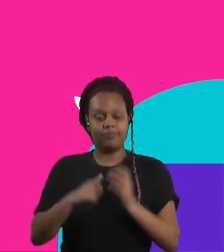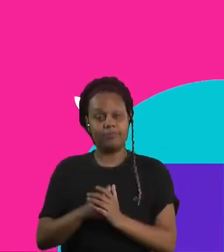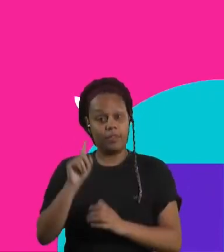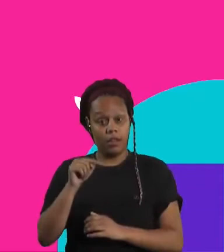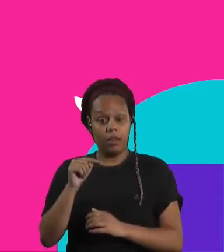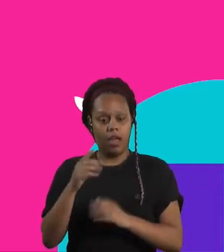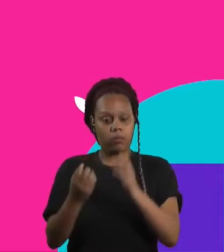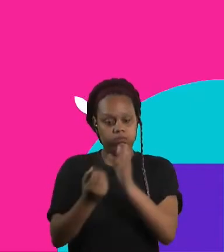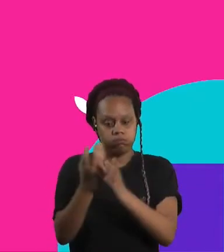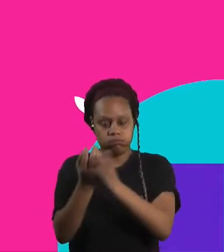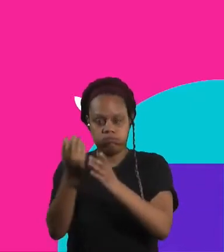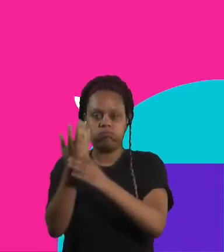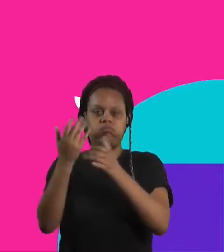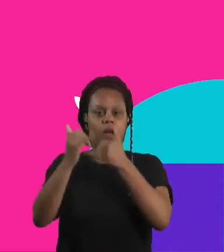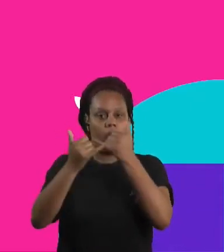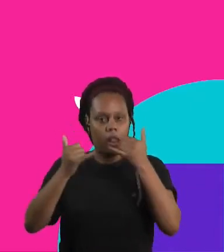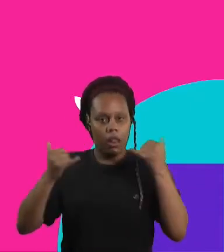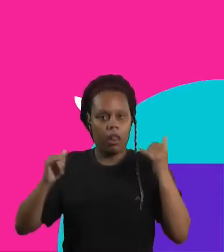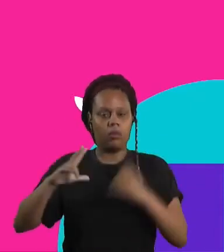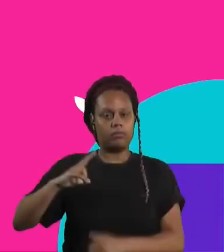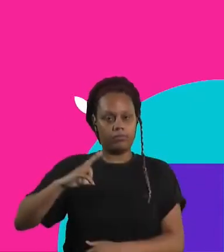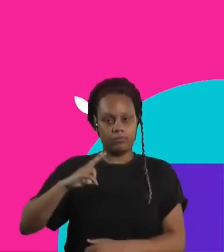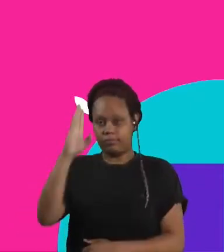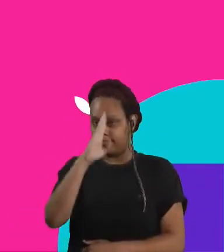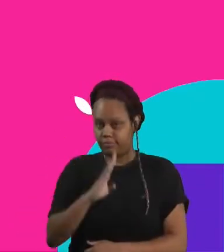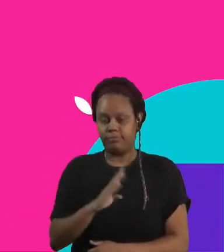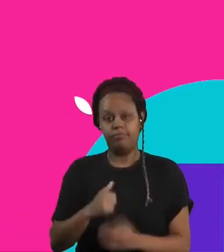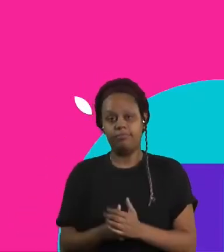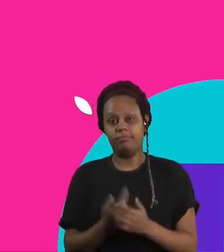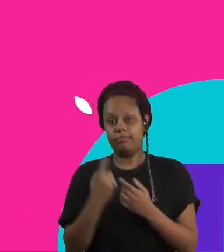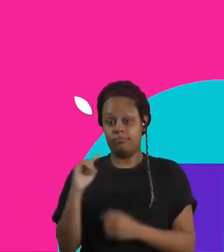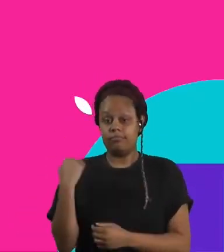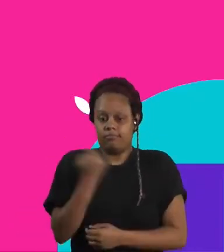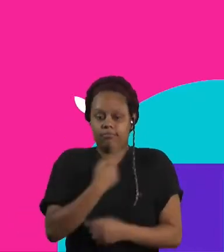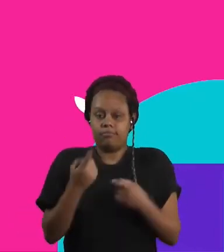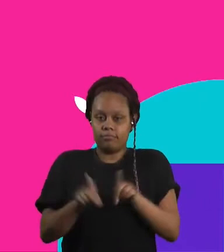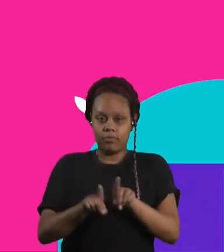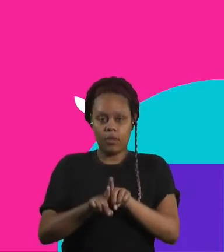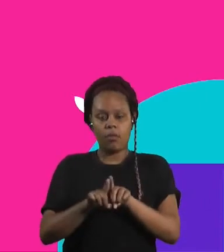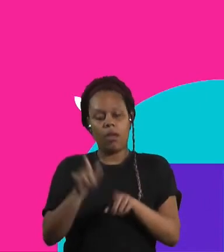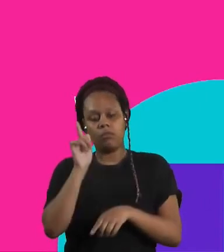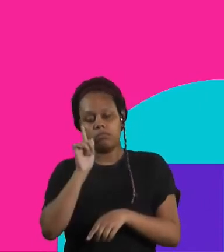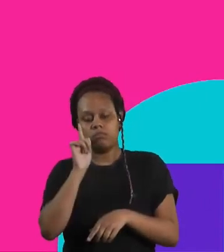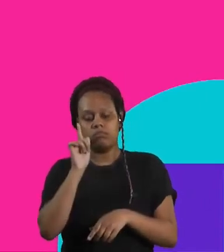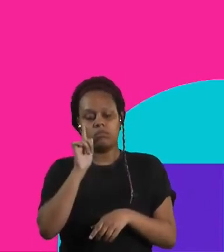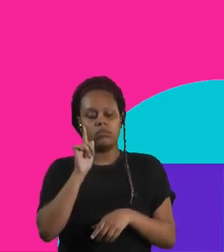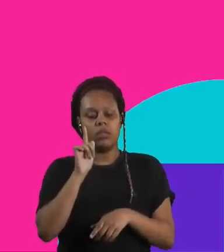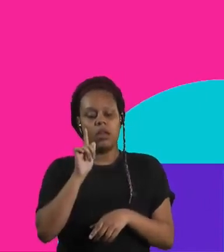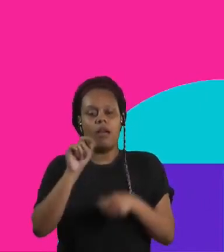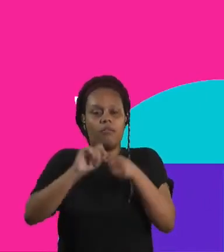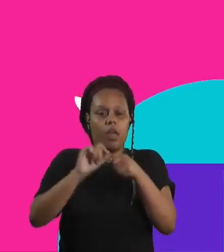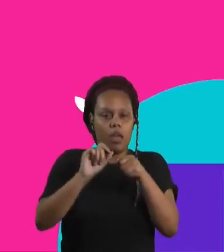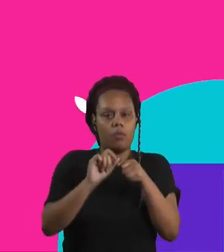energia, né? A maior geradora privada de energia do Brasil. A gente também começou a atuar em linhas de transmissão de energia. Então a gente tem usinas, enfim, espalhadas pelo